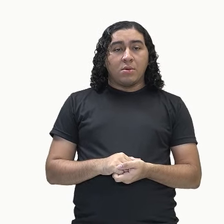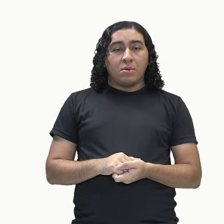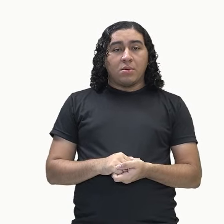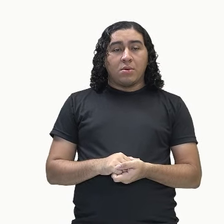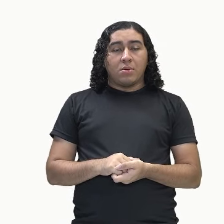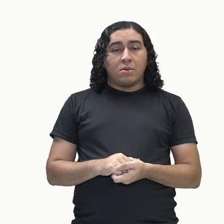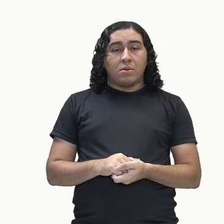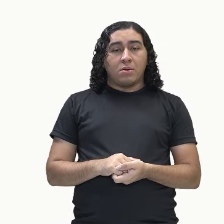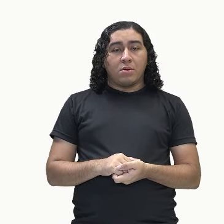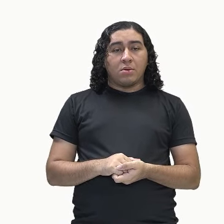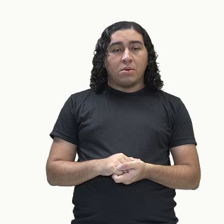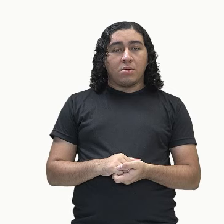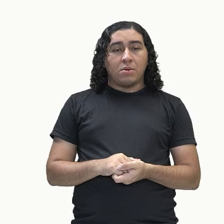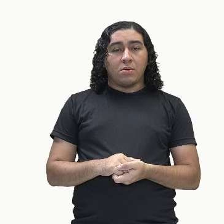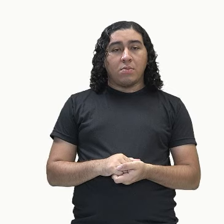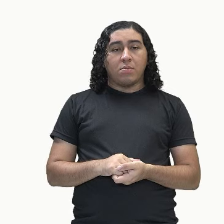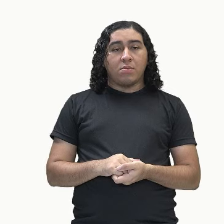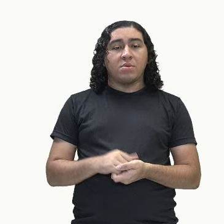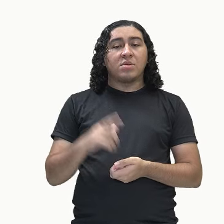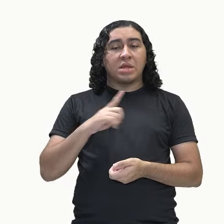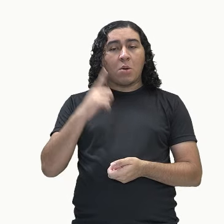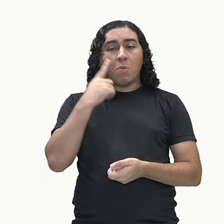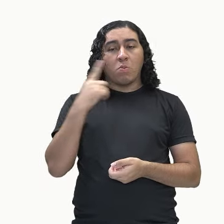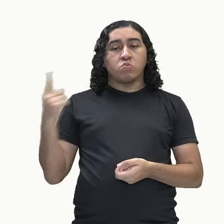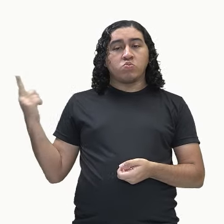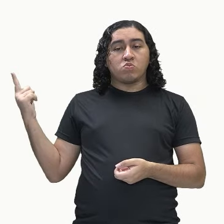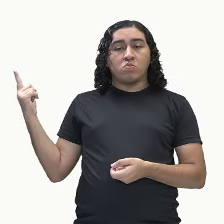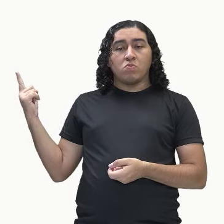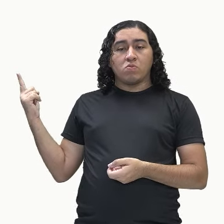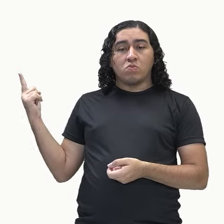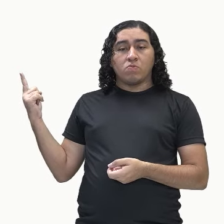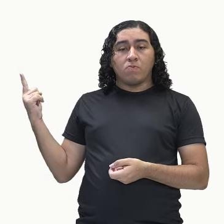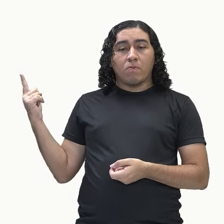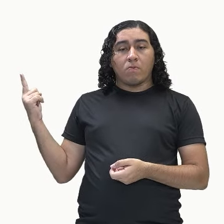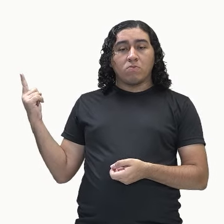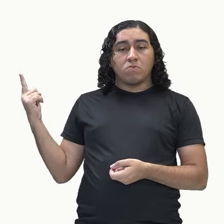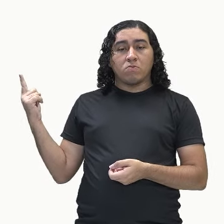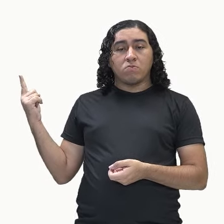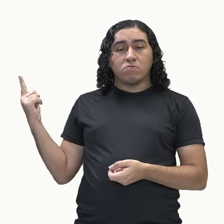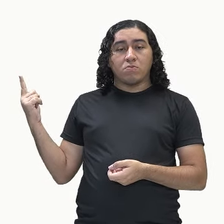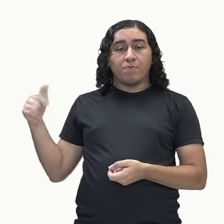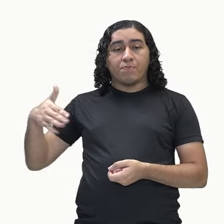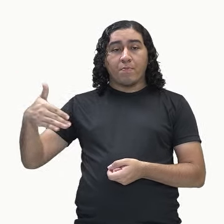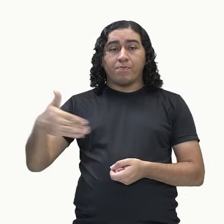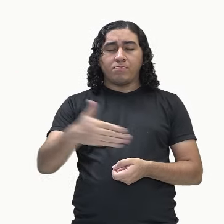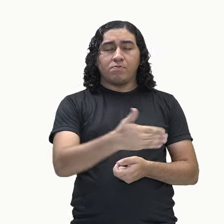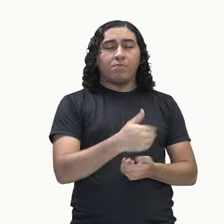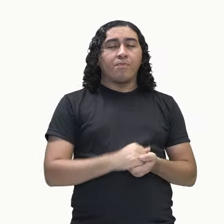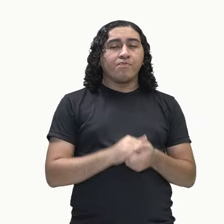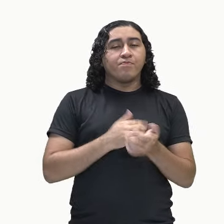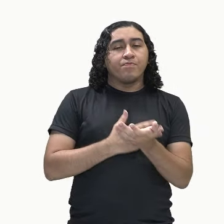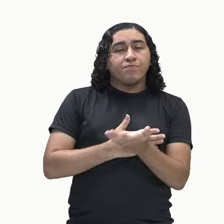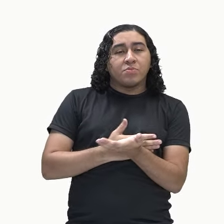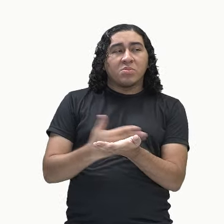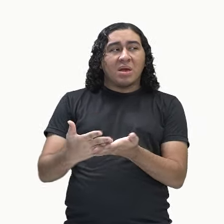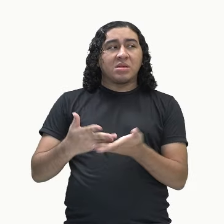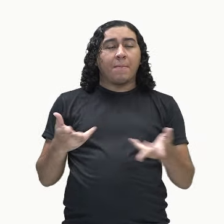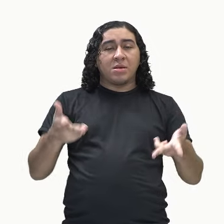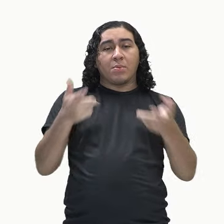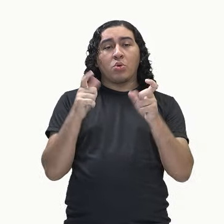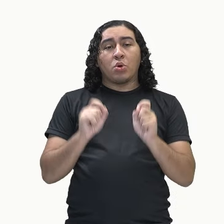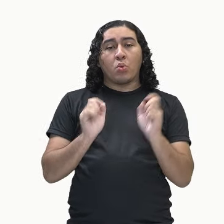temos os com mandíbula, que está dividido entre os cartilaginosos e os ósseos. E aqui a gente inicia observando o